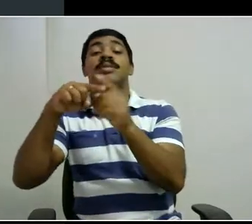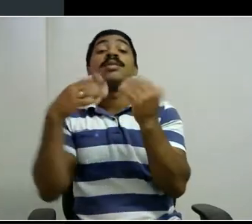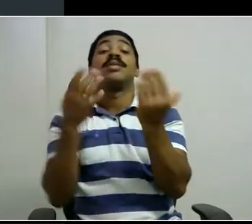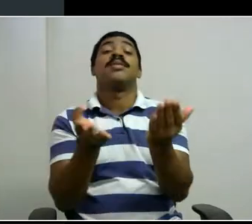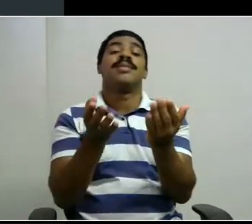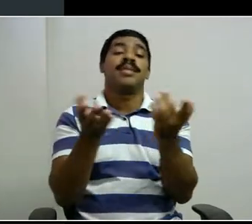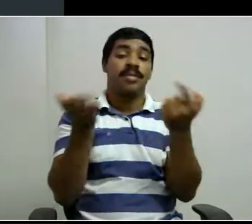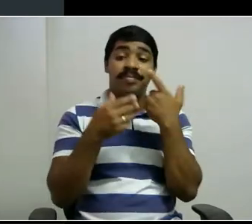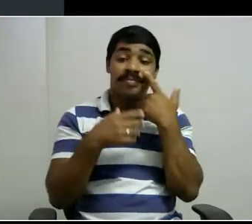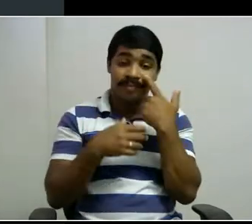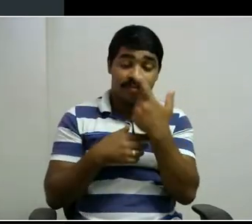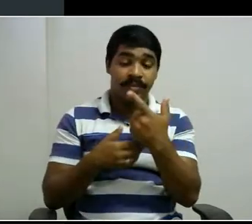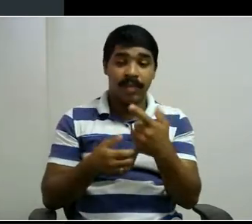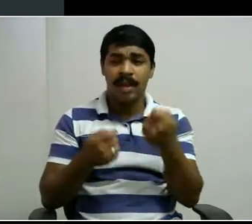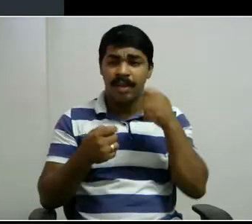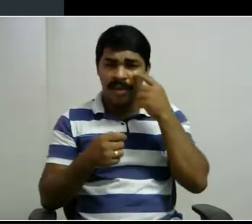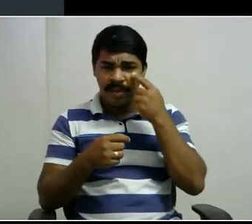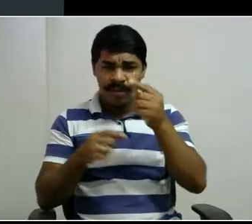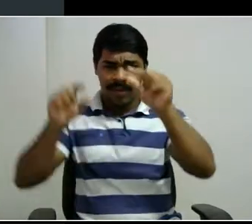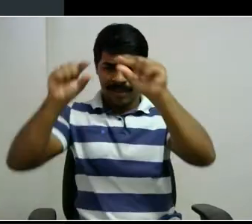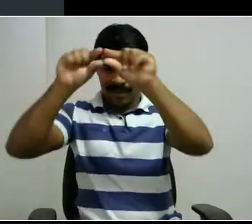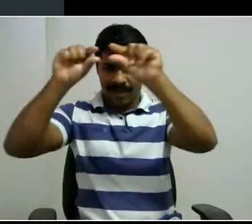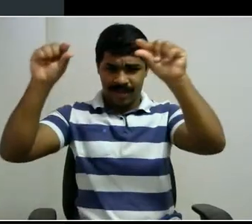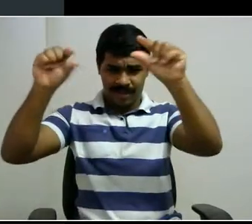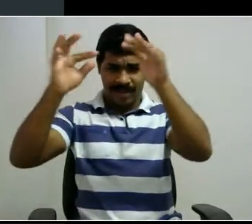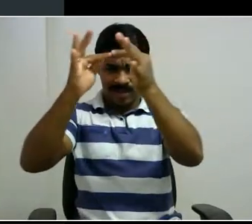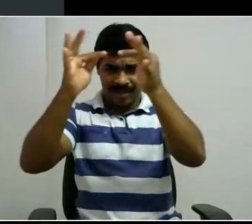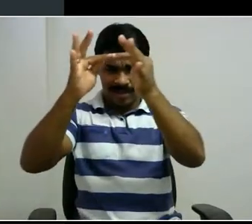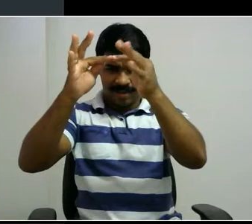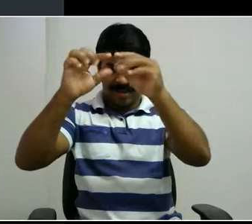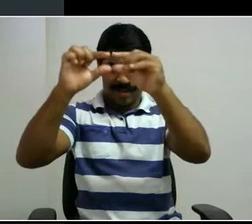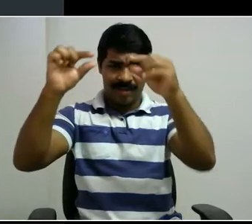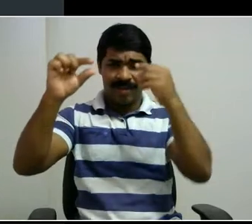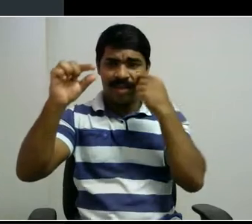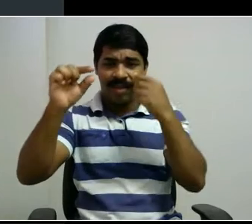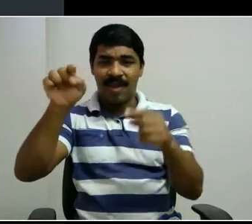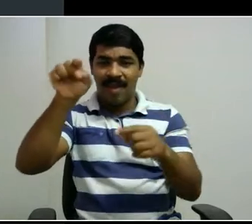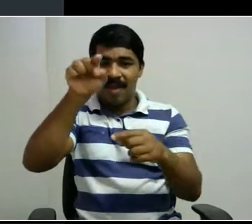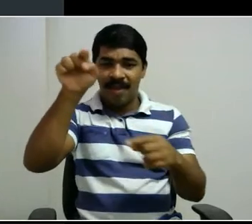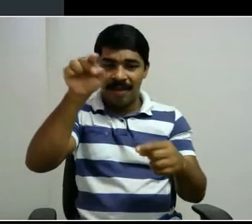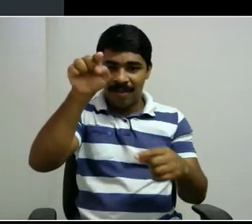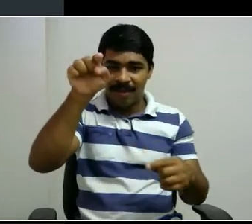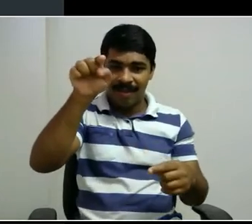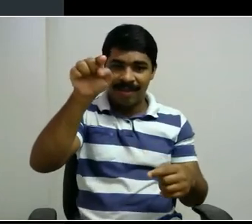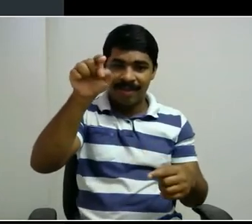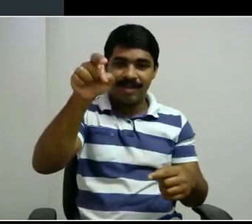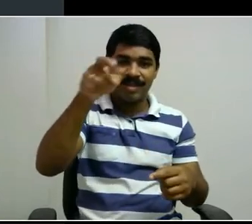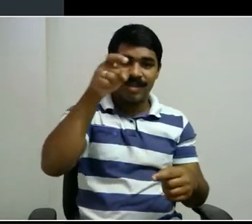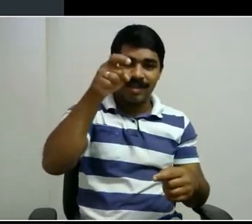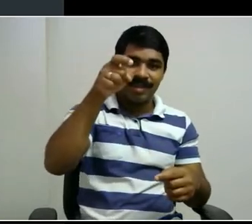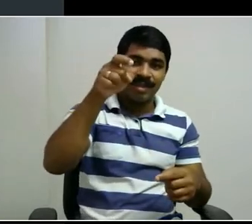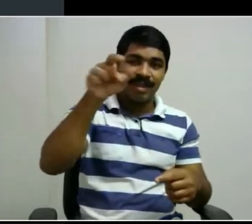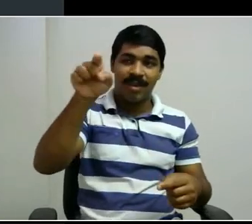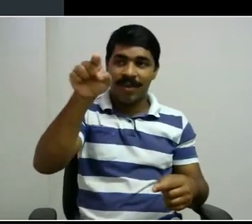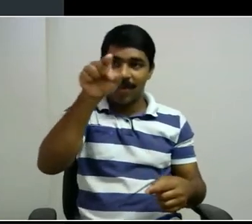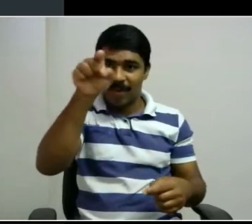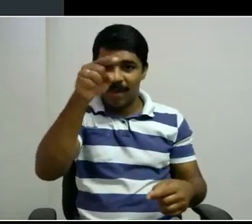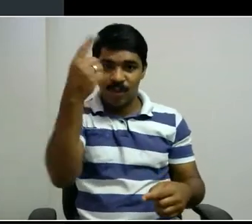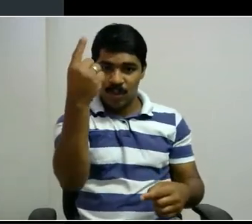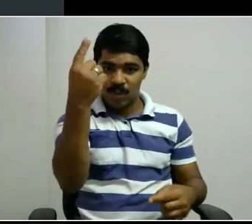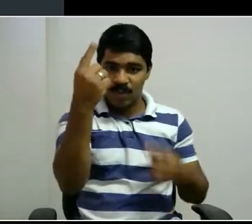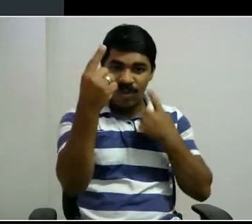Bom, como a função ela é aqui, ó, está negativo, né? O número que está acompanhado é menos 1 aqui do x,